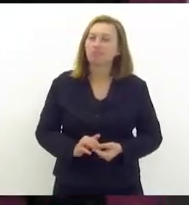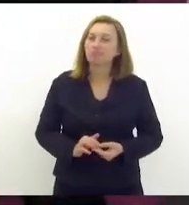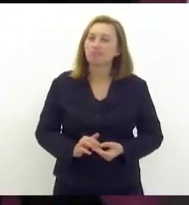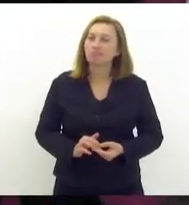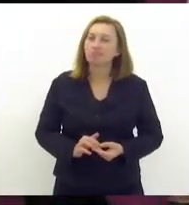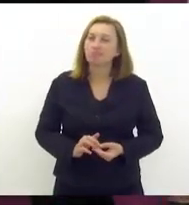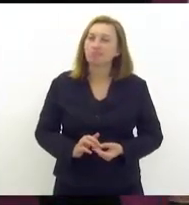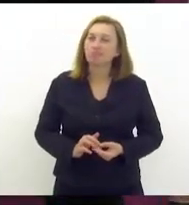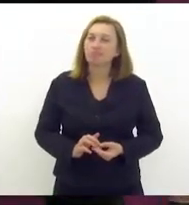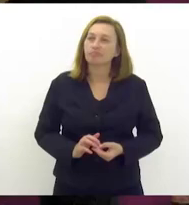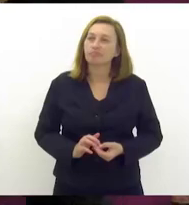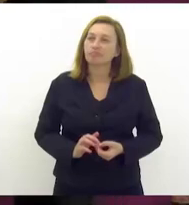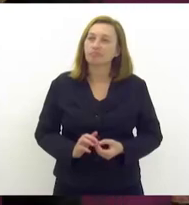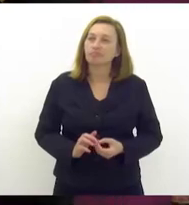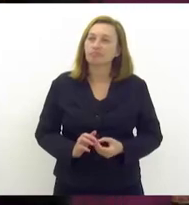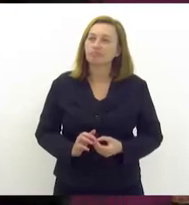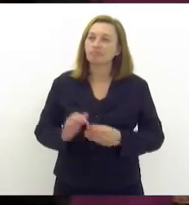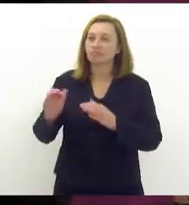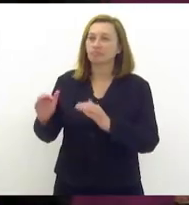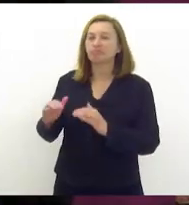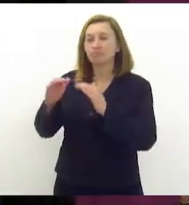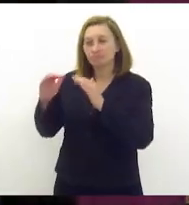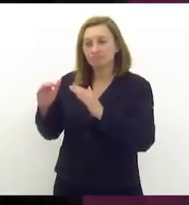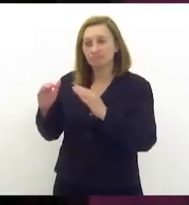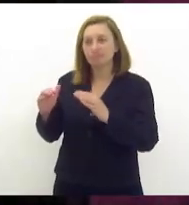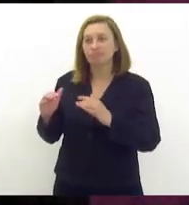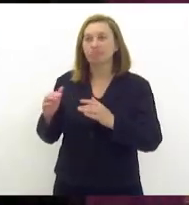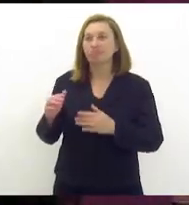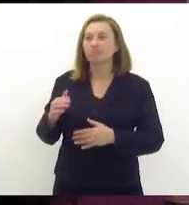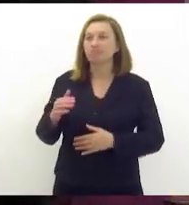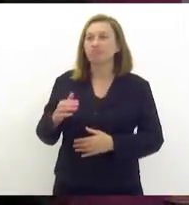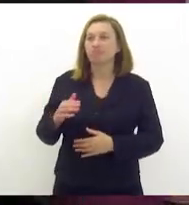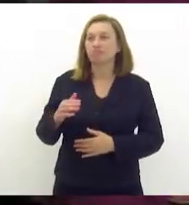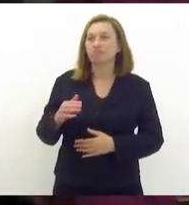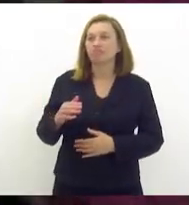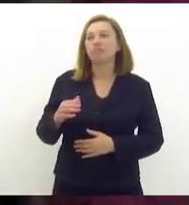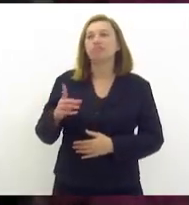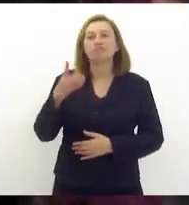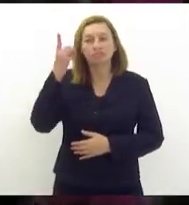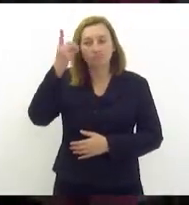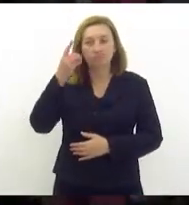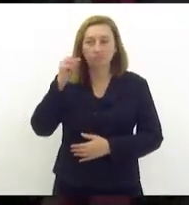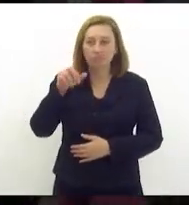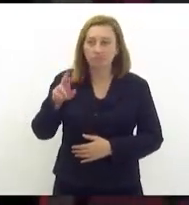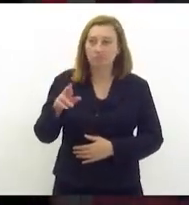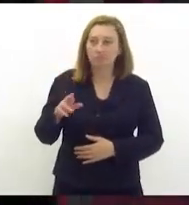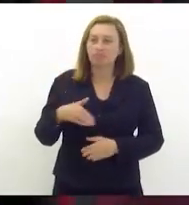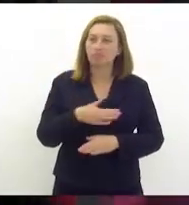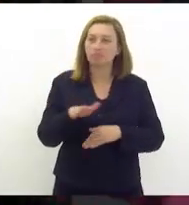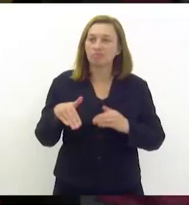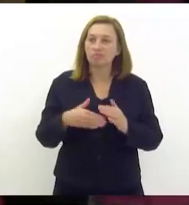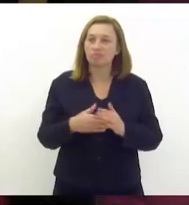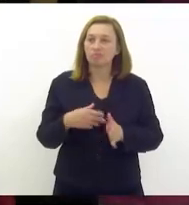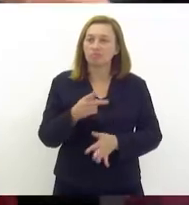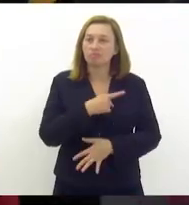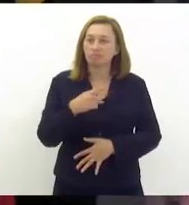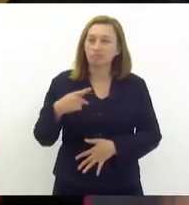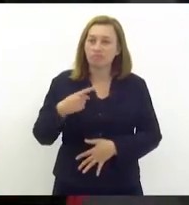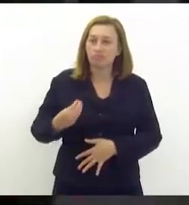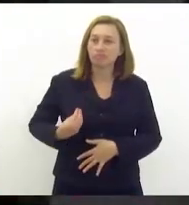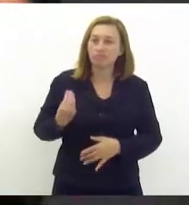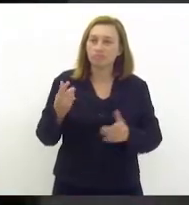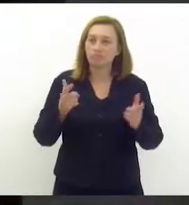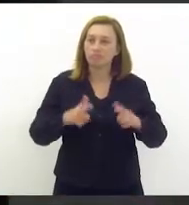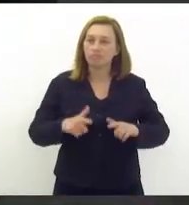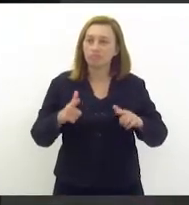e exaltar a iniciativa do deputado Rosenberg Reis e cumprimentar todos os pastores que aqui estão